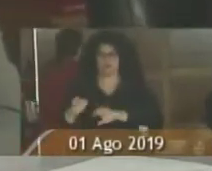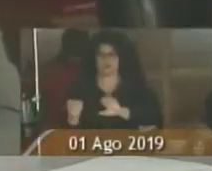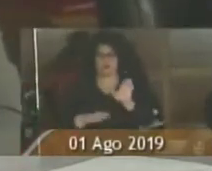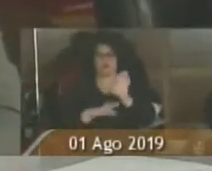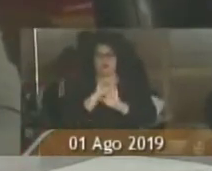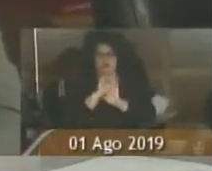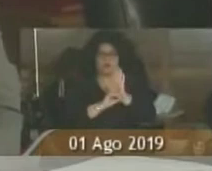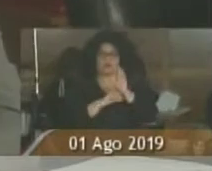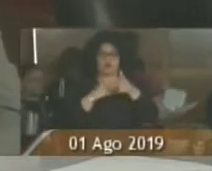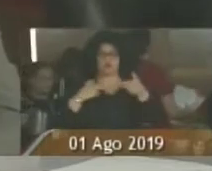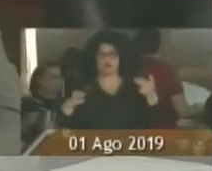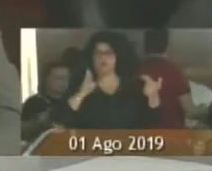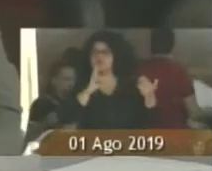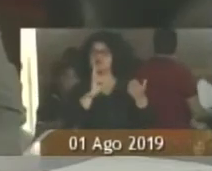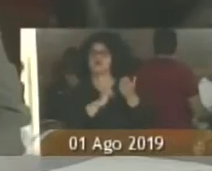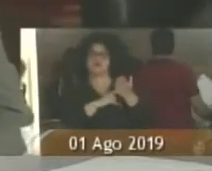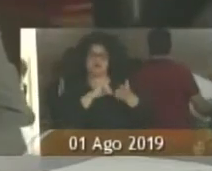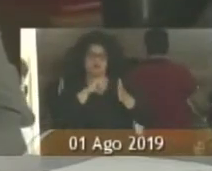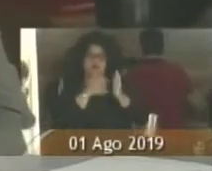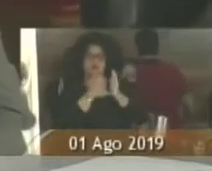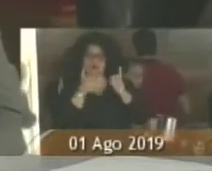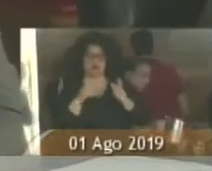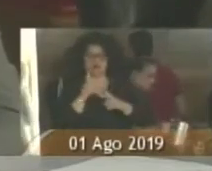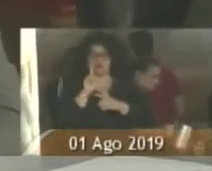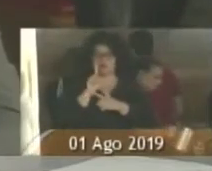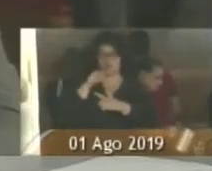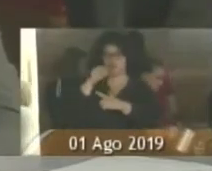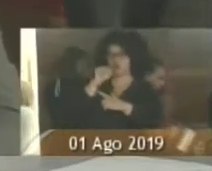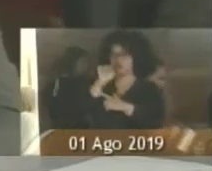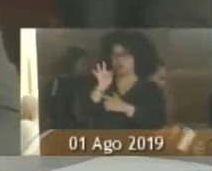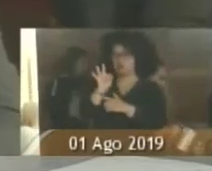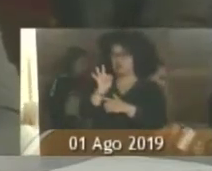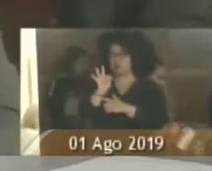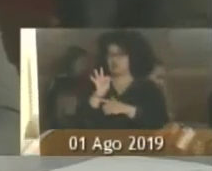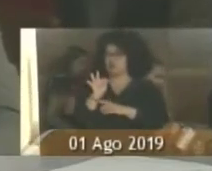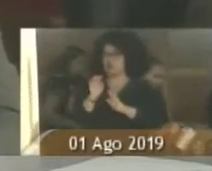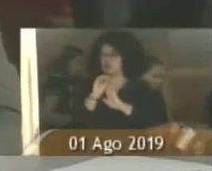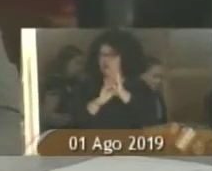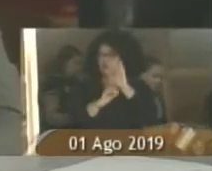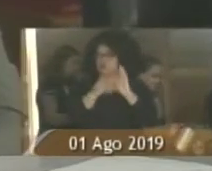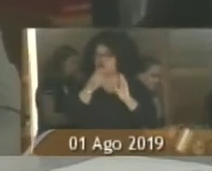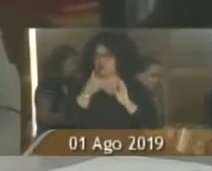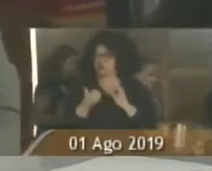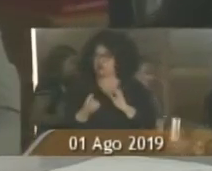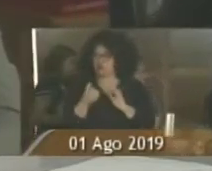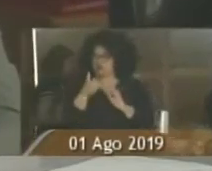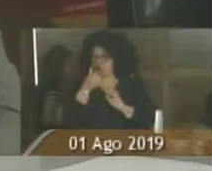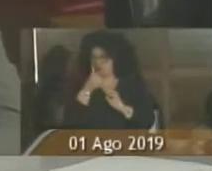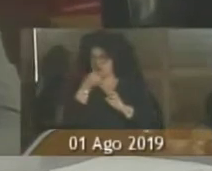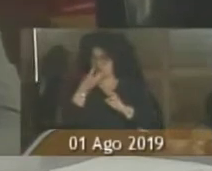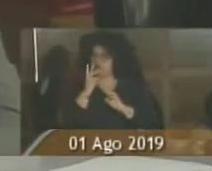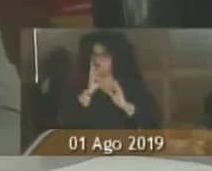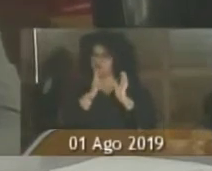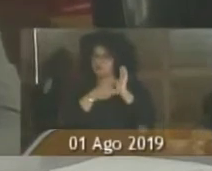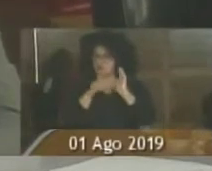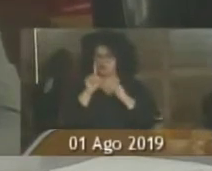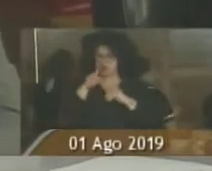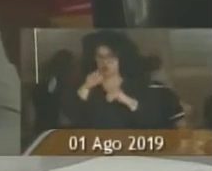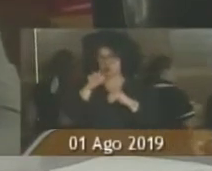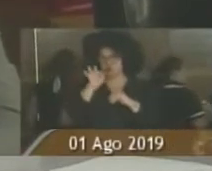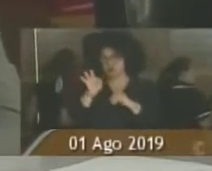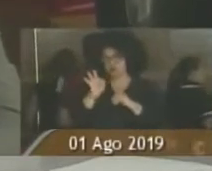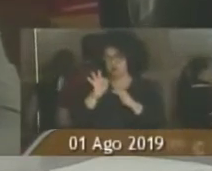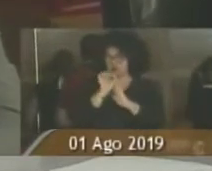Ofício 62, do DENIT, em resposta ao requerimento do vereador Flavinho. Ofício 63, também DENIT, em resposta ao requerimento do vereador Flavinho,